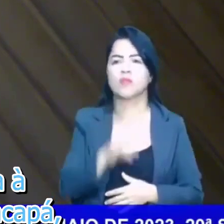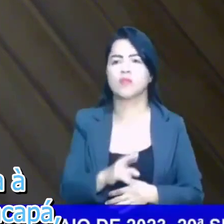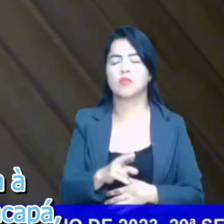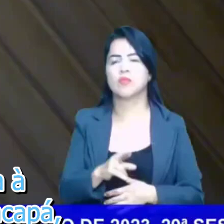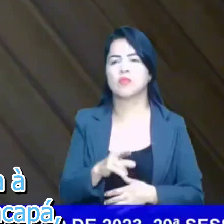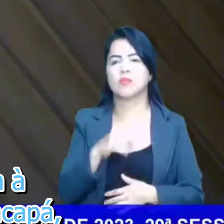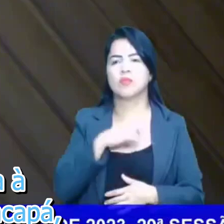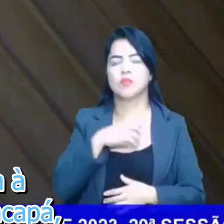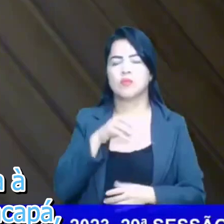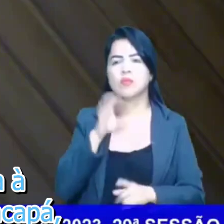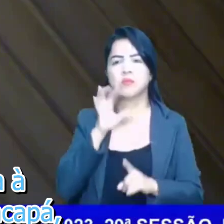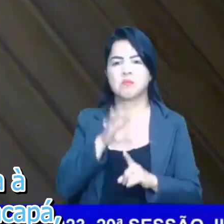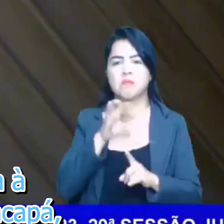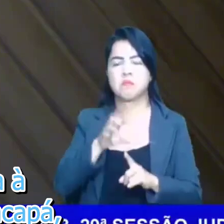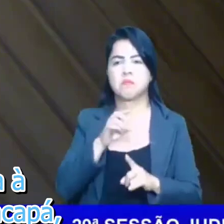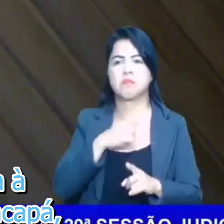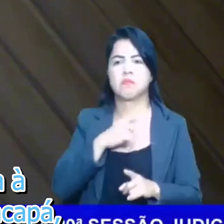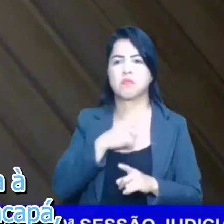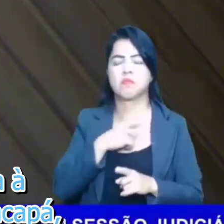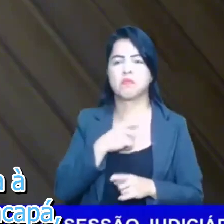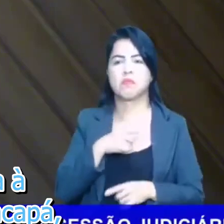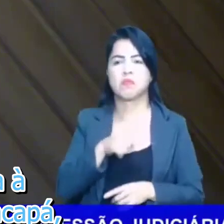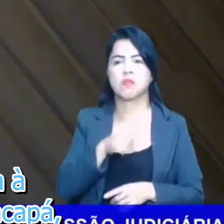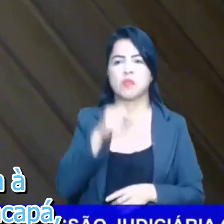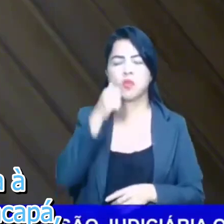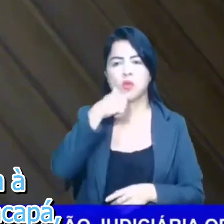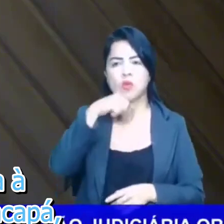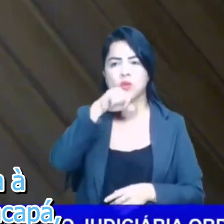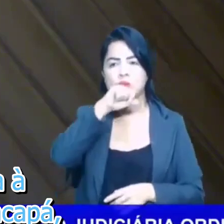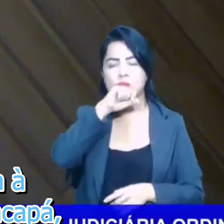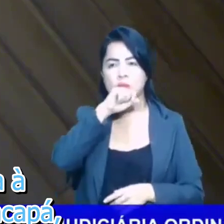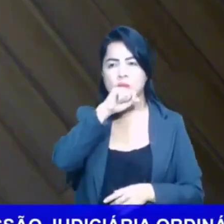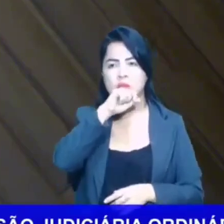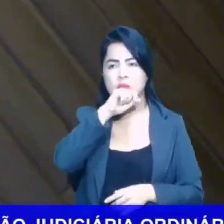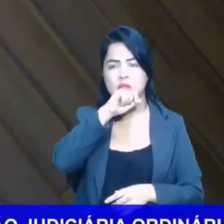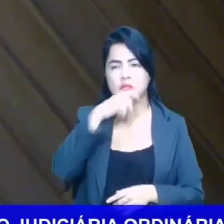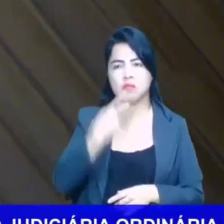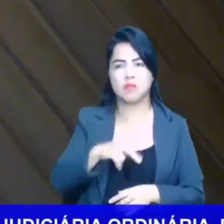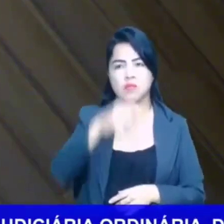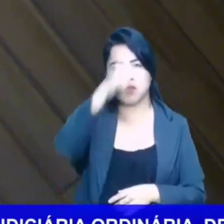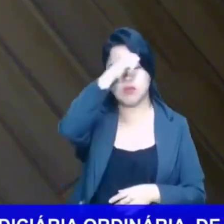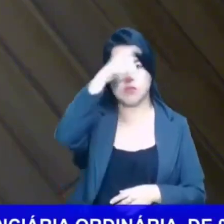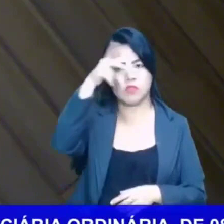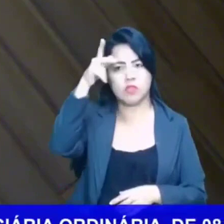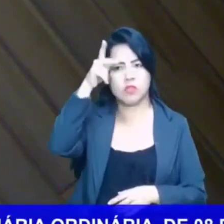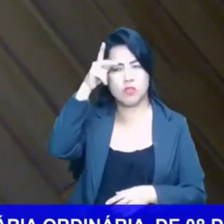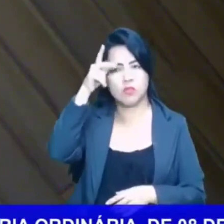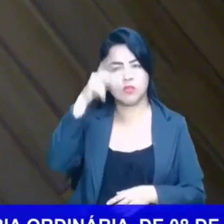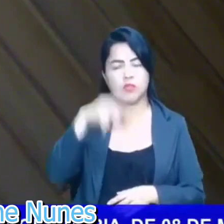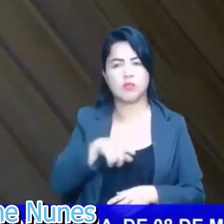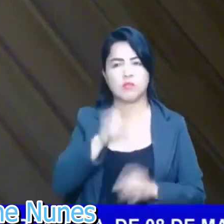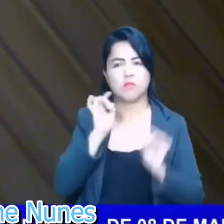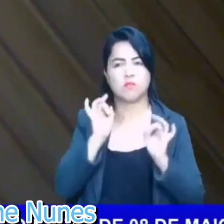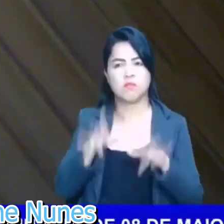uma suposta ameaça à demissão da sua mãe da Prefeitura Municipal de Macapá.